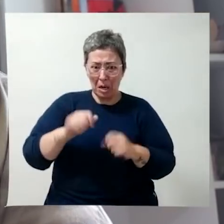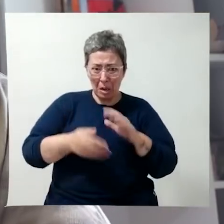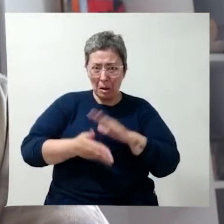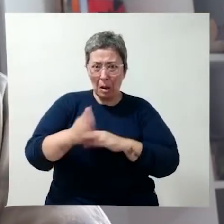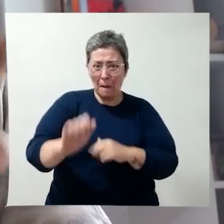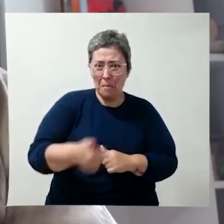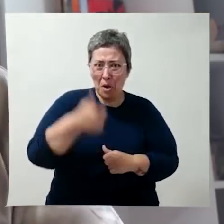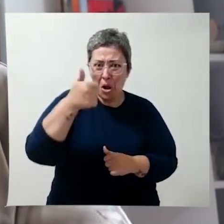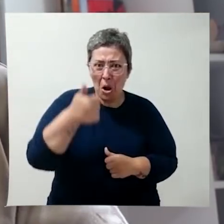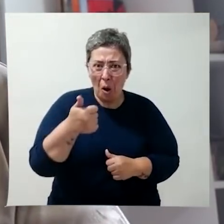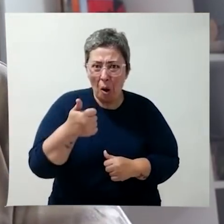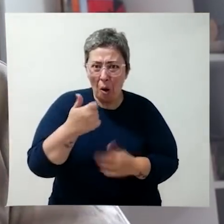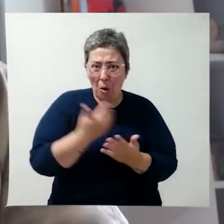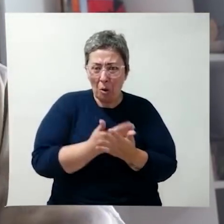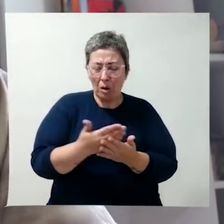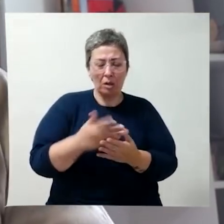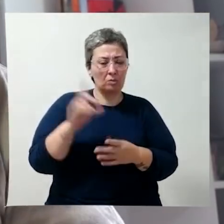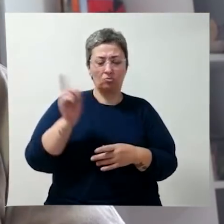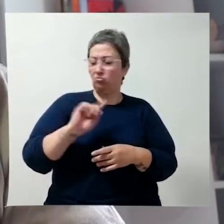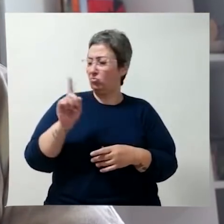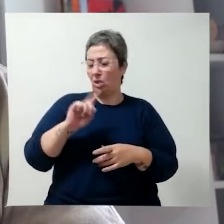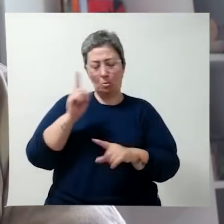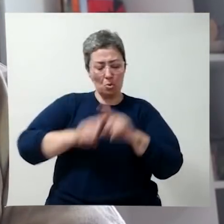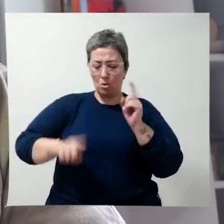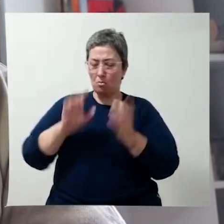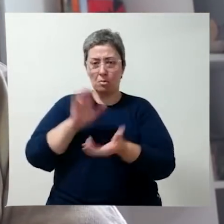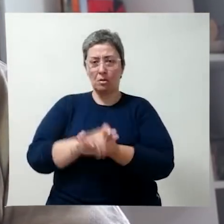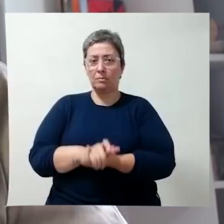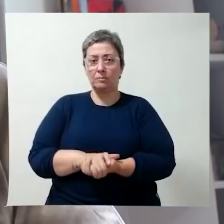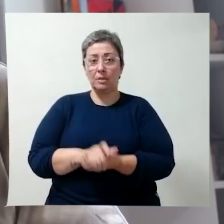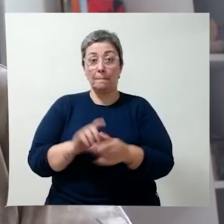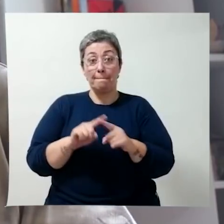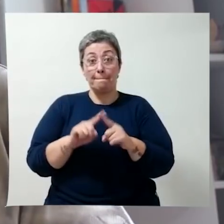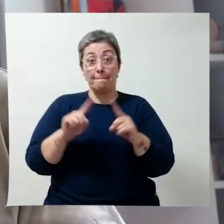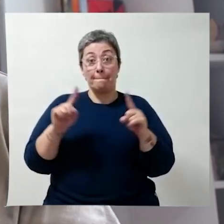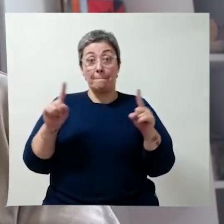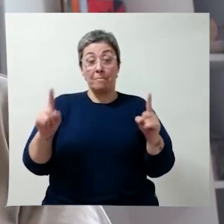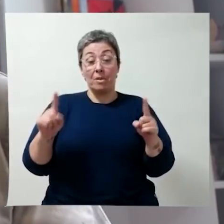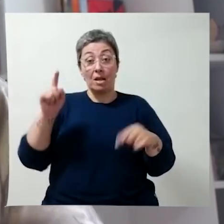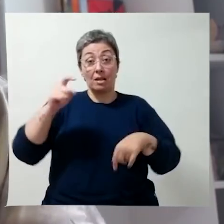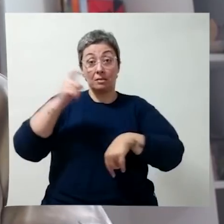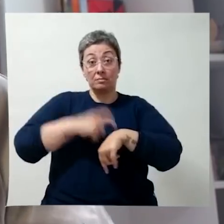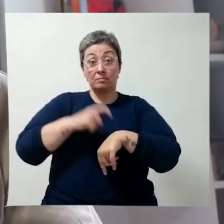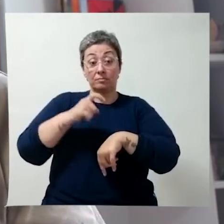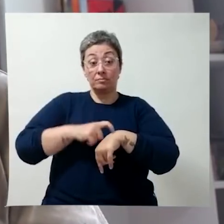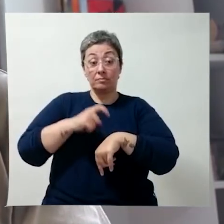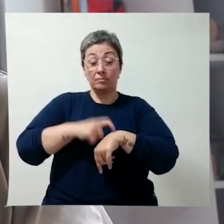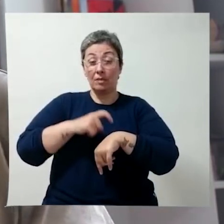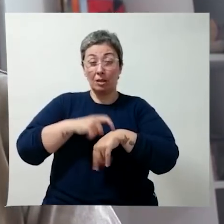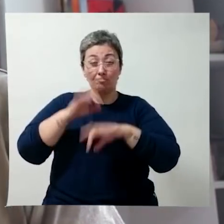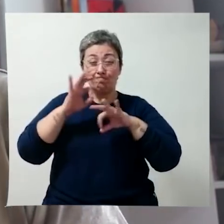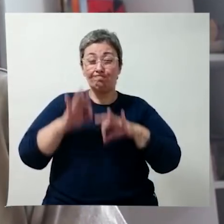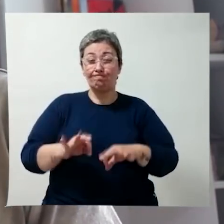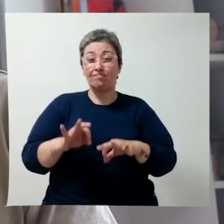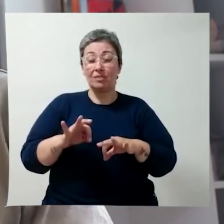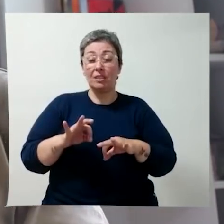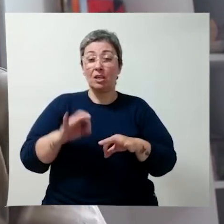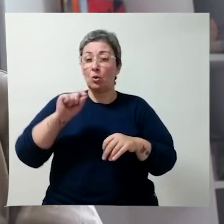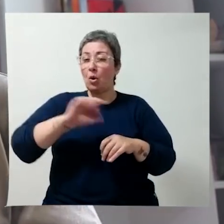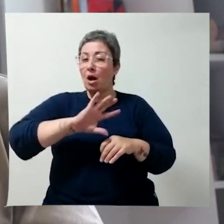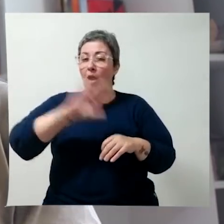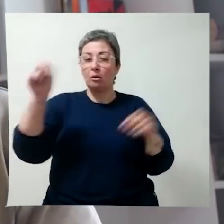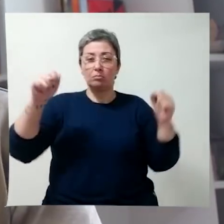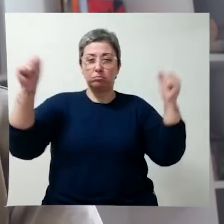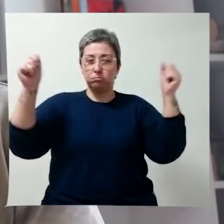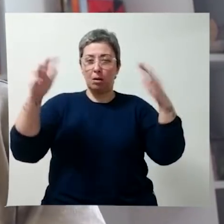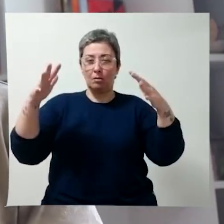do que entrou. Não. Está proibido este casamento. Mas foi nesta hora, neste momento mesmo, que